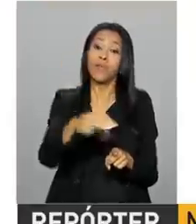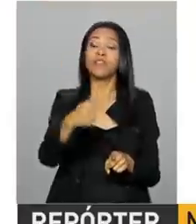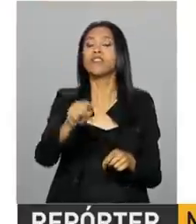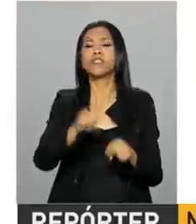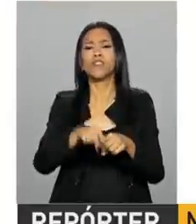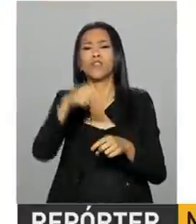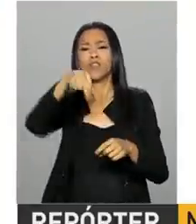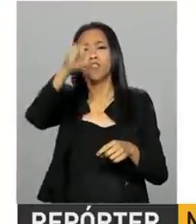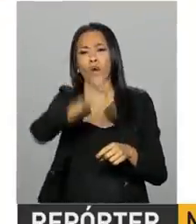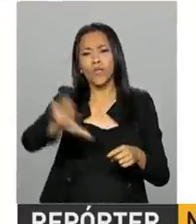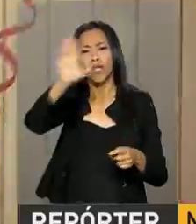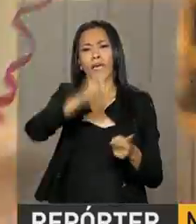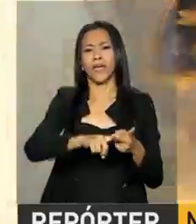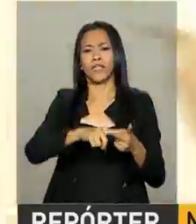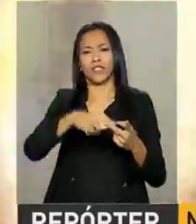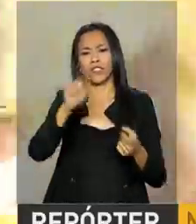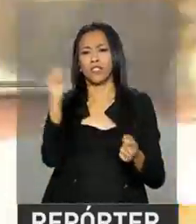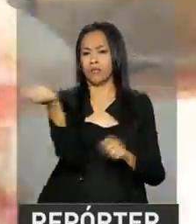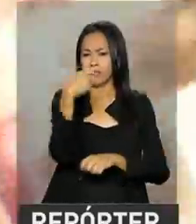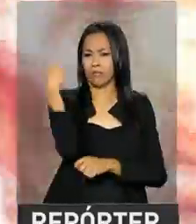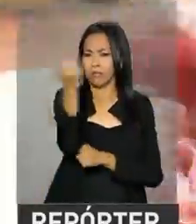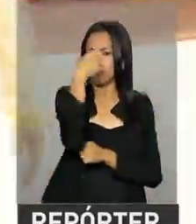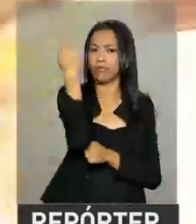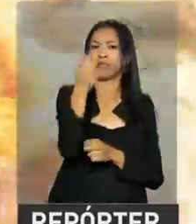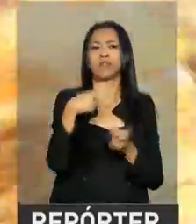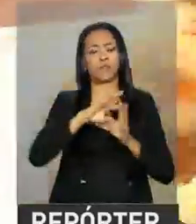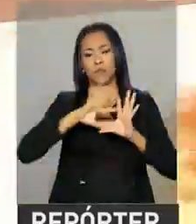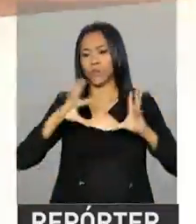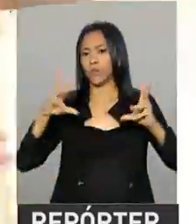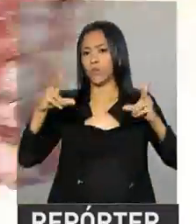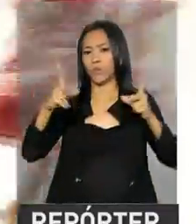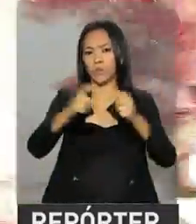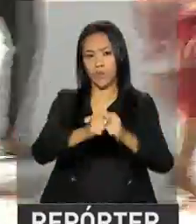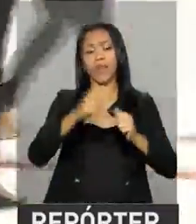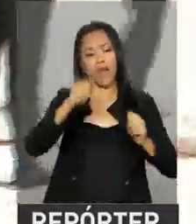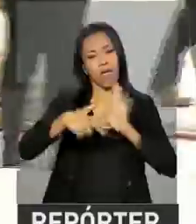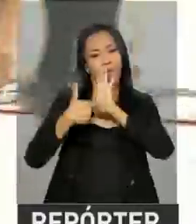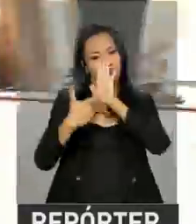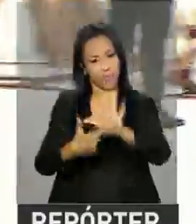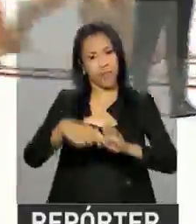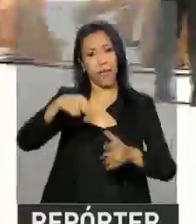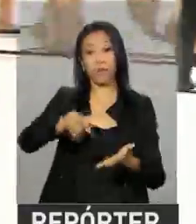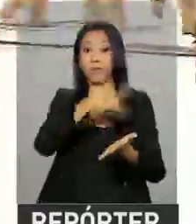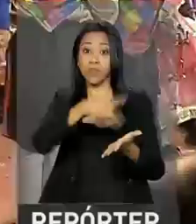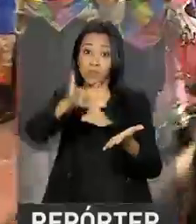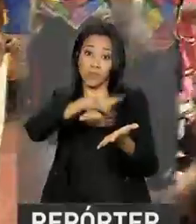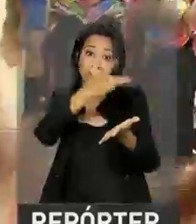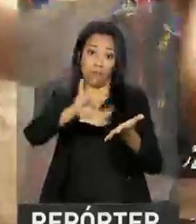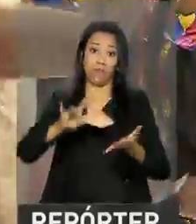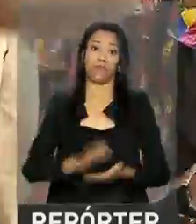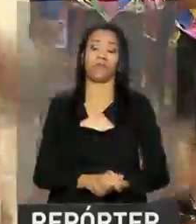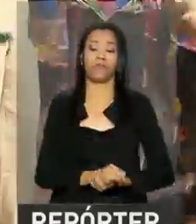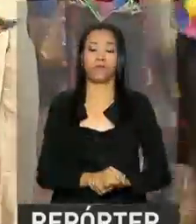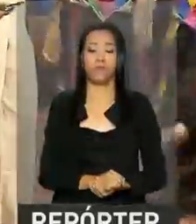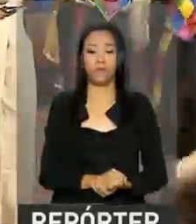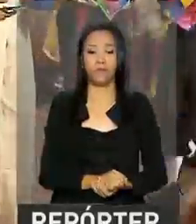Canudos, as vaquejadas e o cangaço são apresentados com muita dança e diversão.